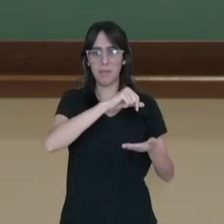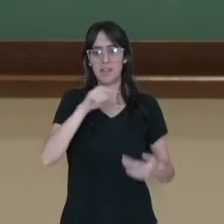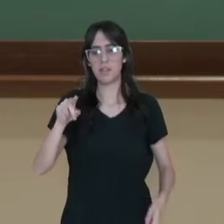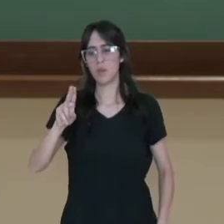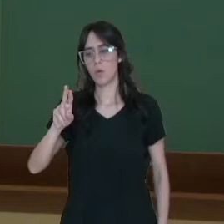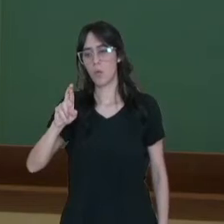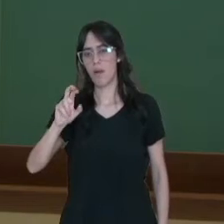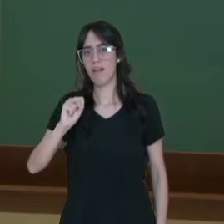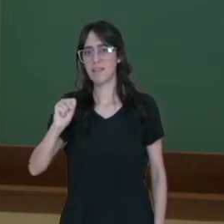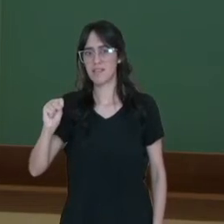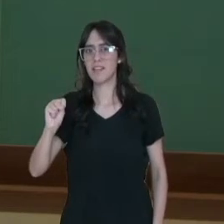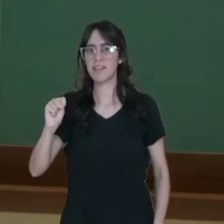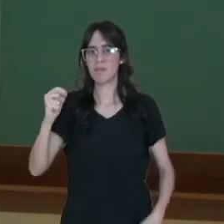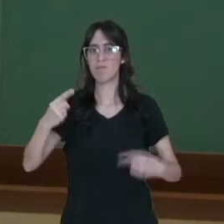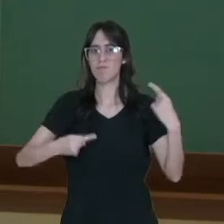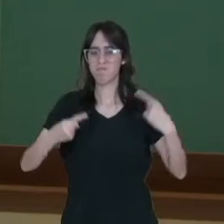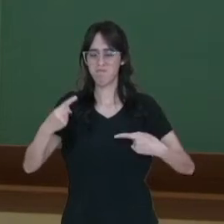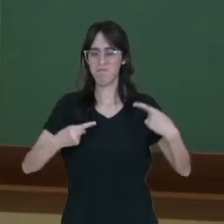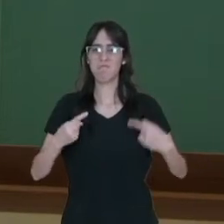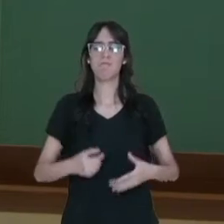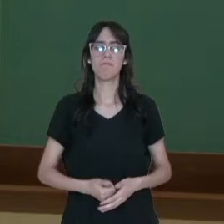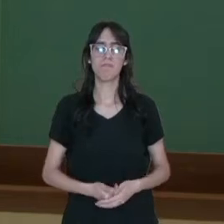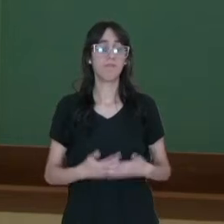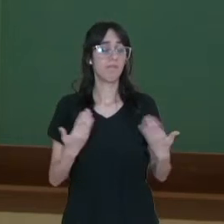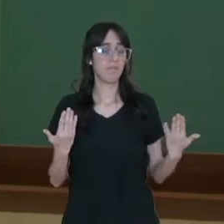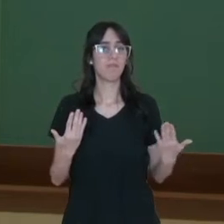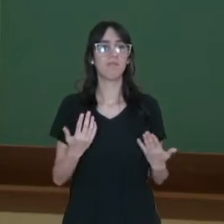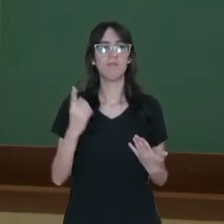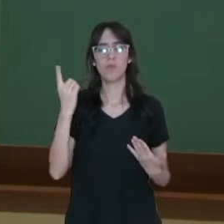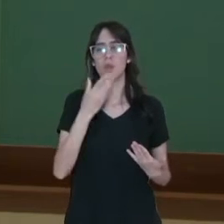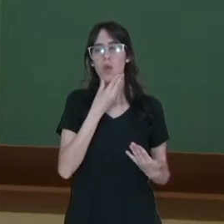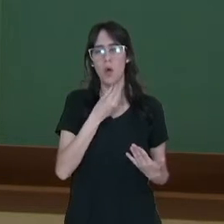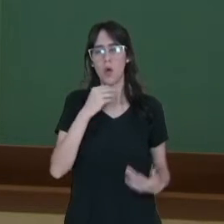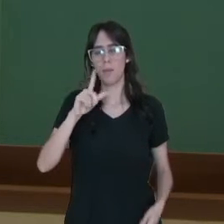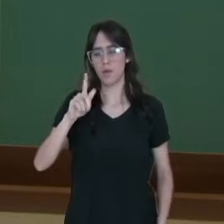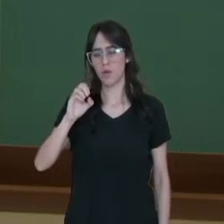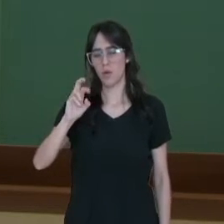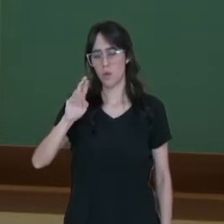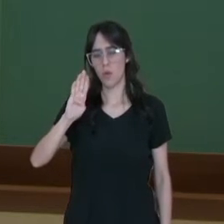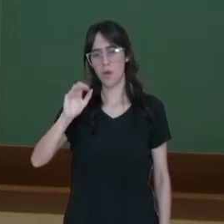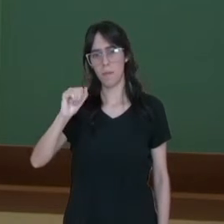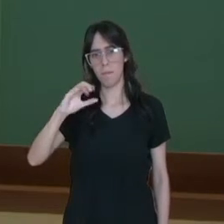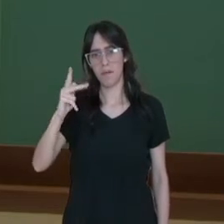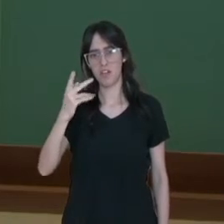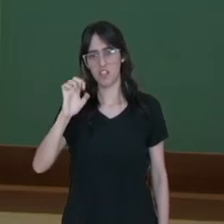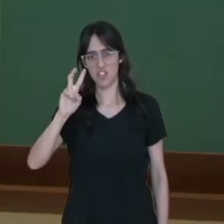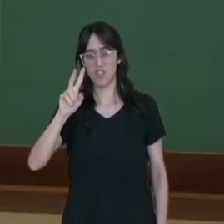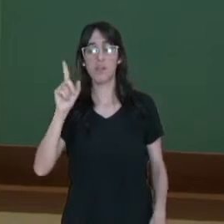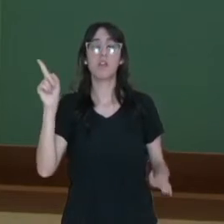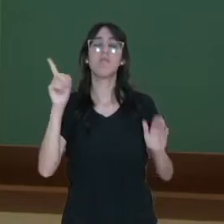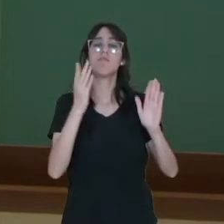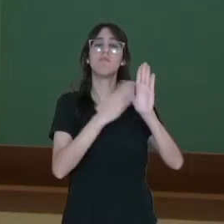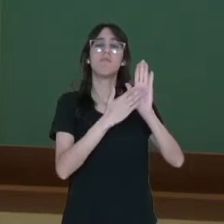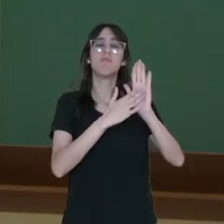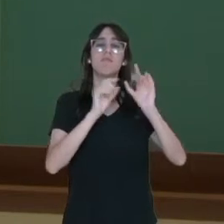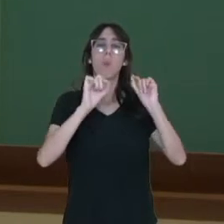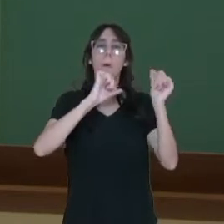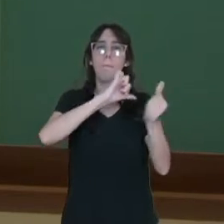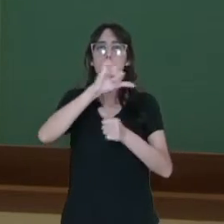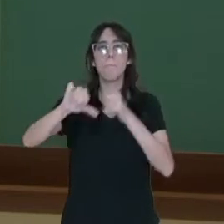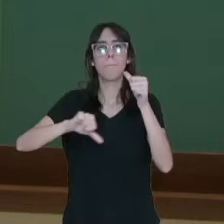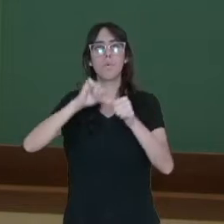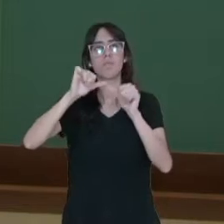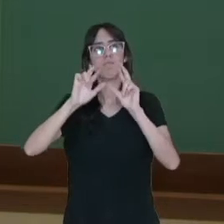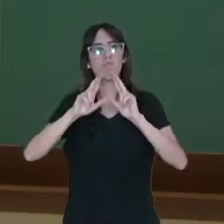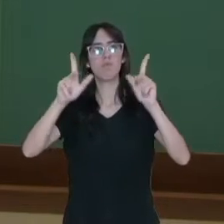capitalistas. Então, o Gorbachev ele propôs uma série de mudanças, de reformas, de correções que